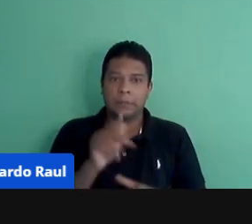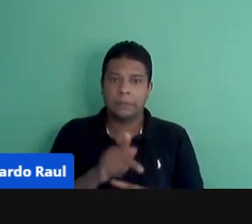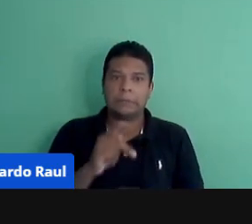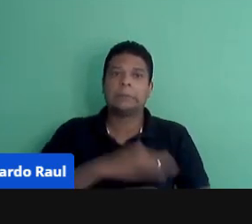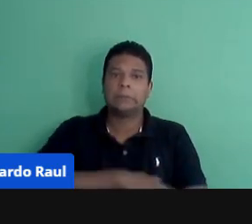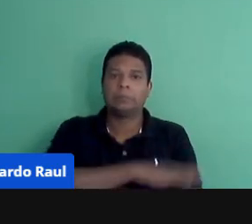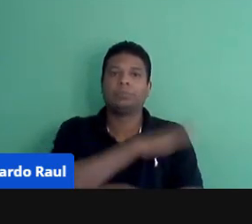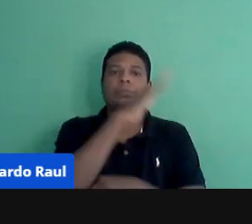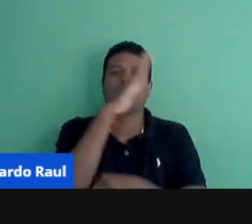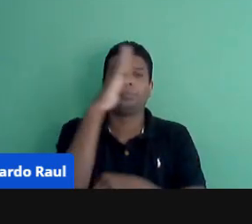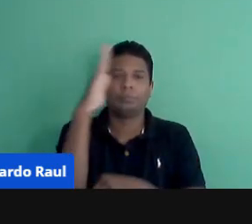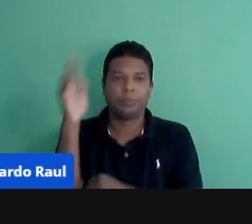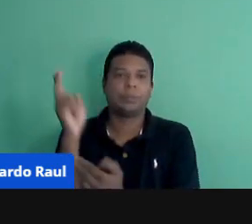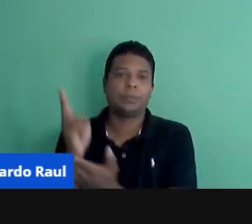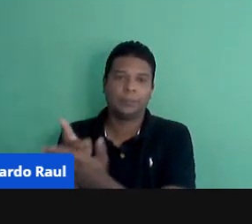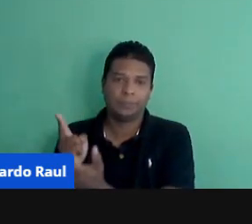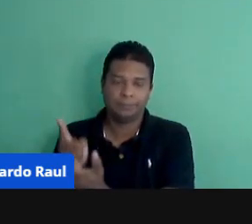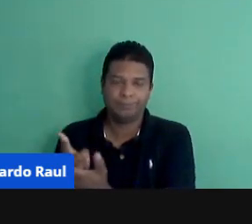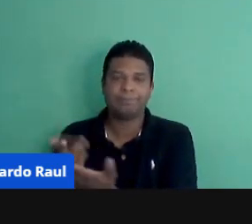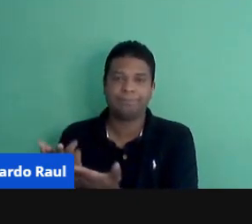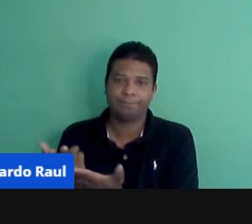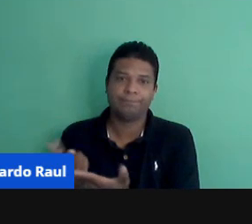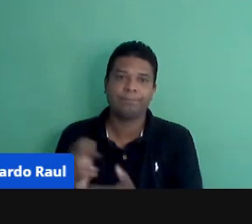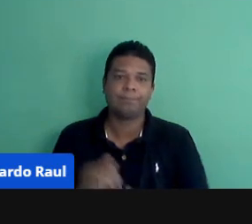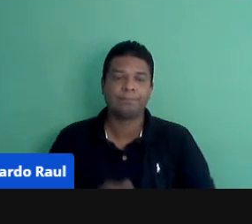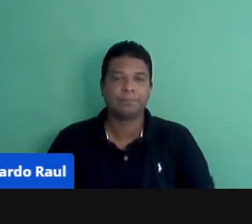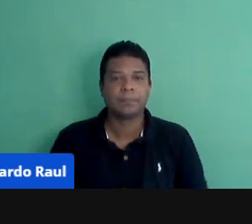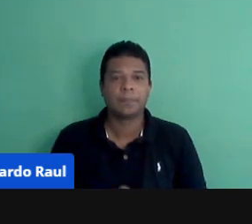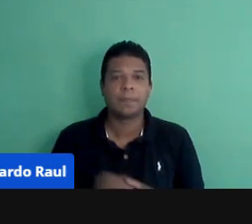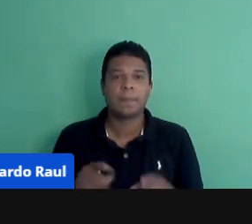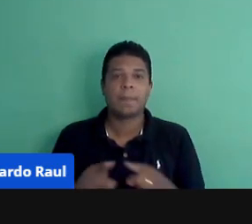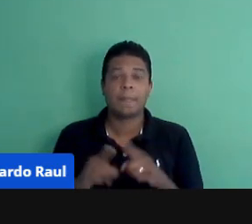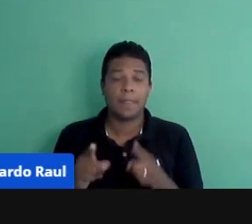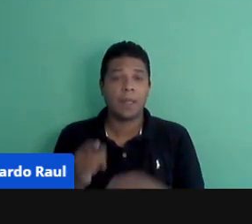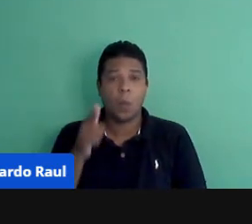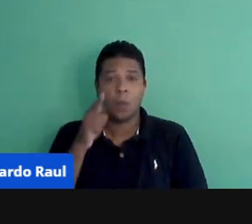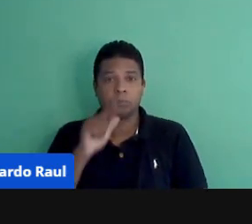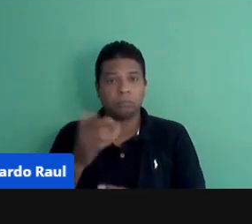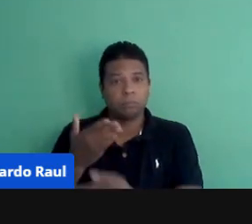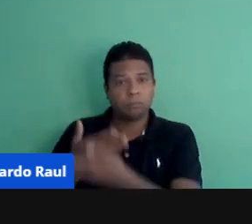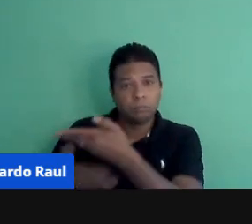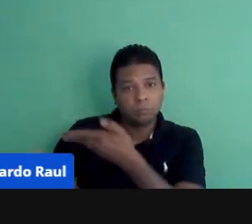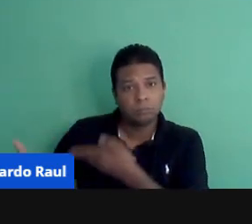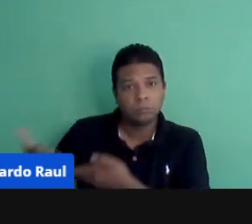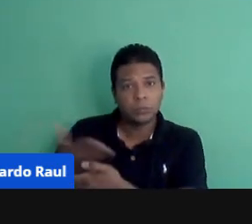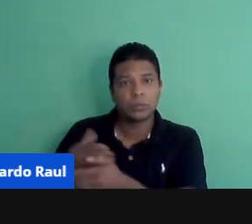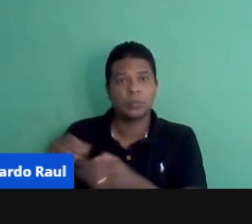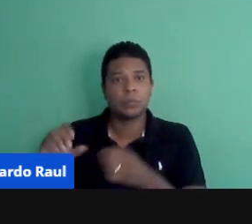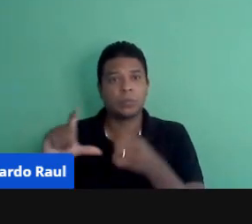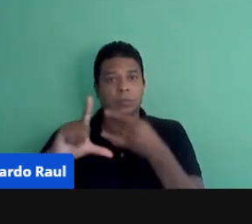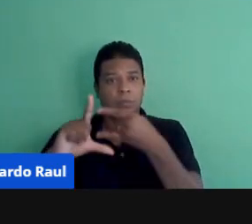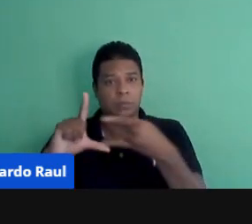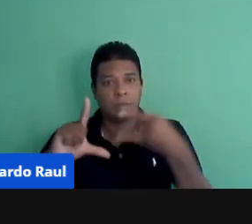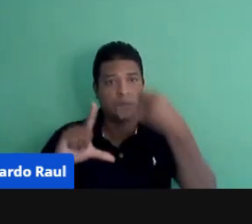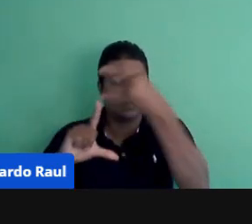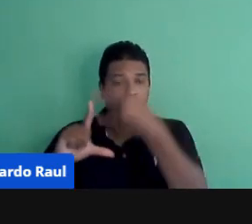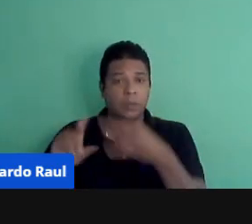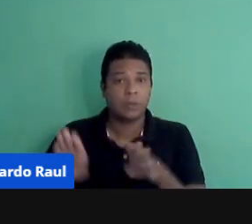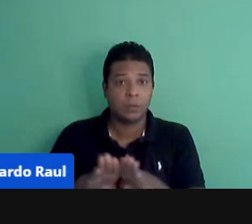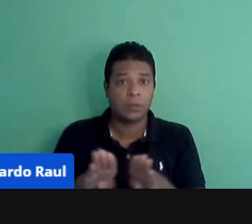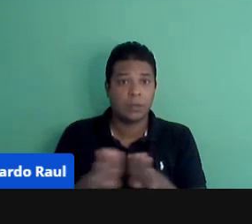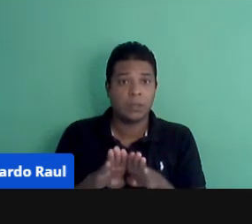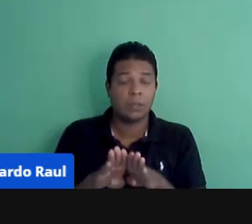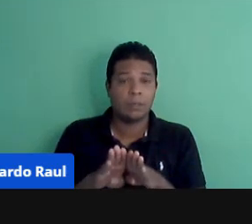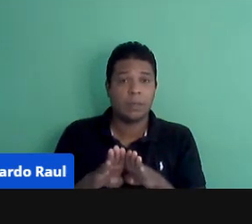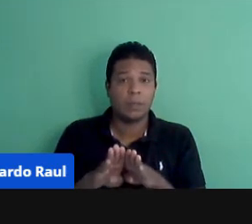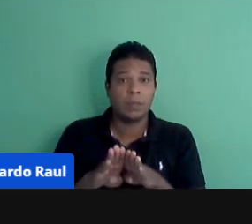mesmo. Mas, enfim, nós atendemos, nós conseguimos interagir pelas aulas no Meet, também conseguimos interagir pelo Google